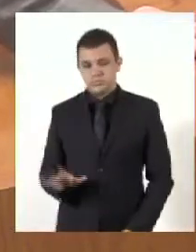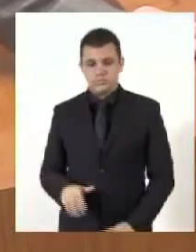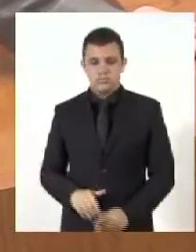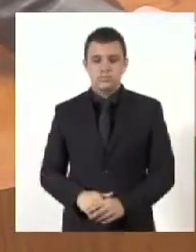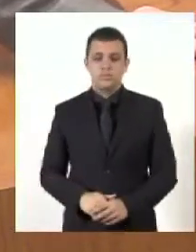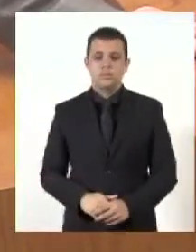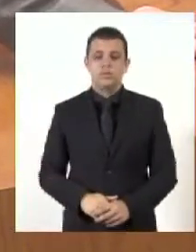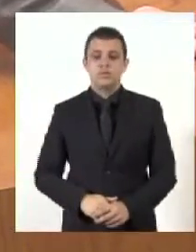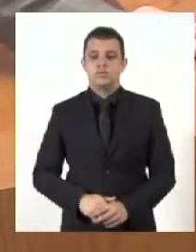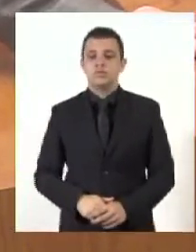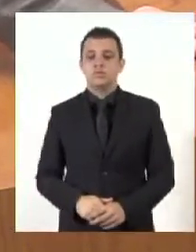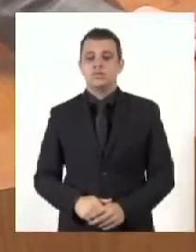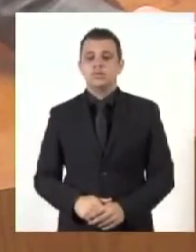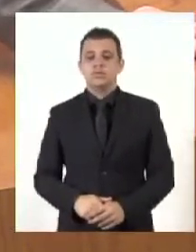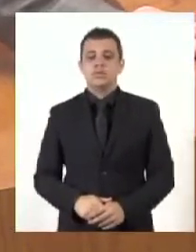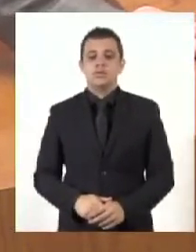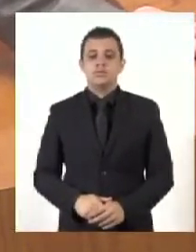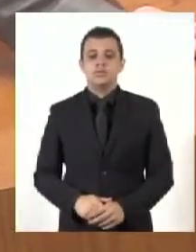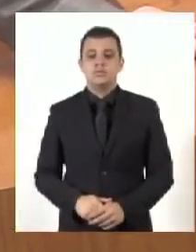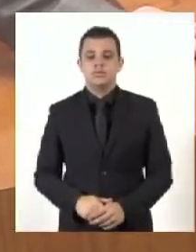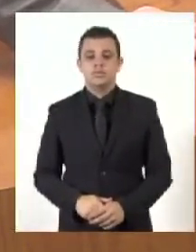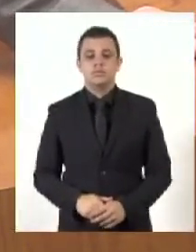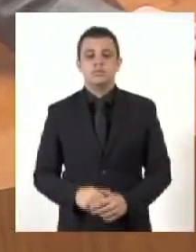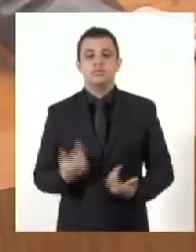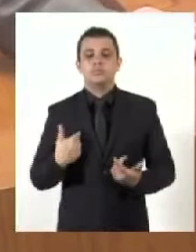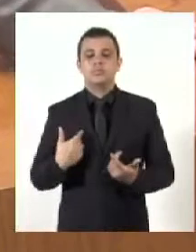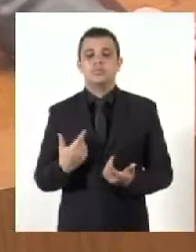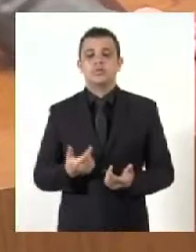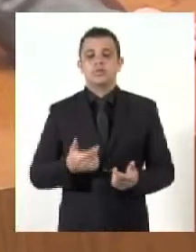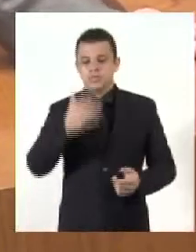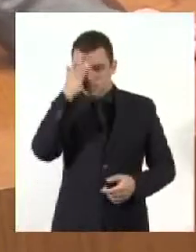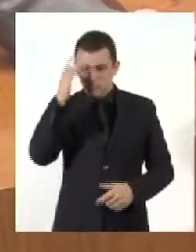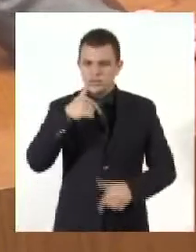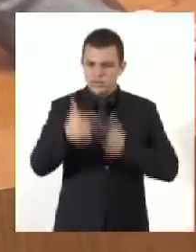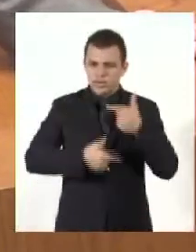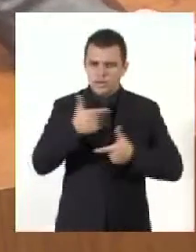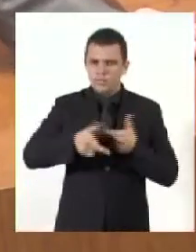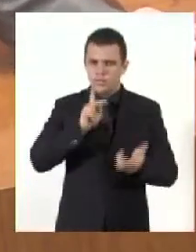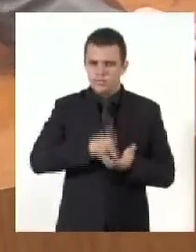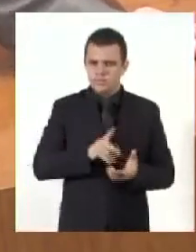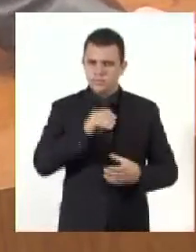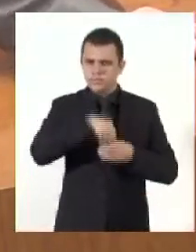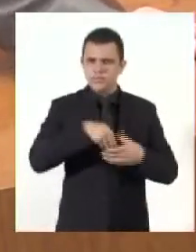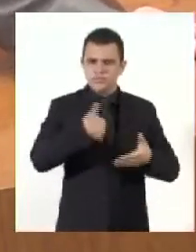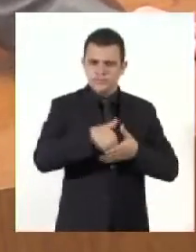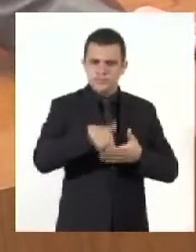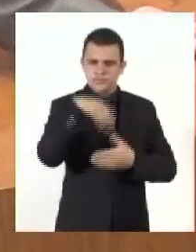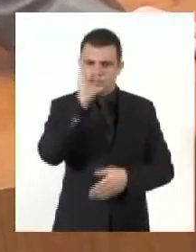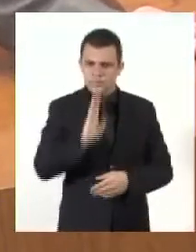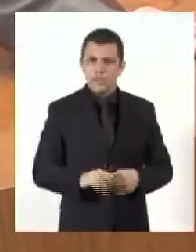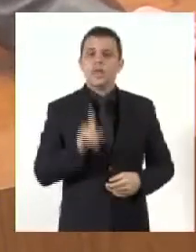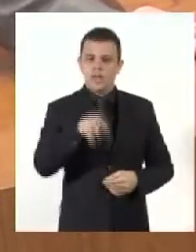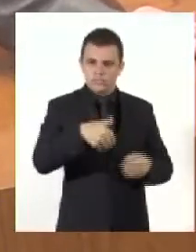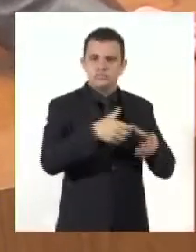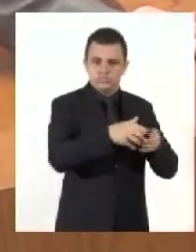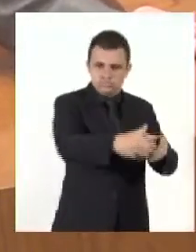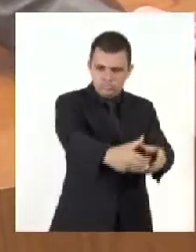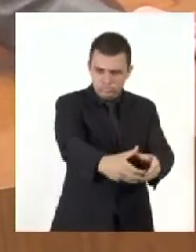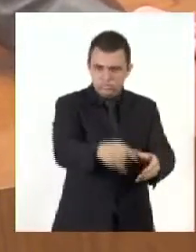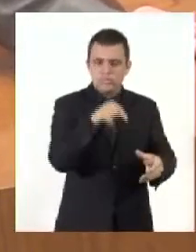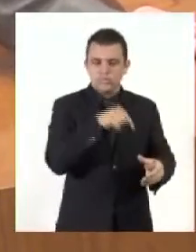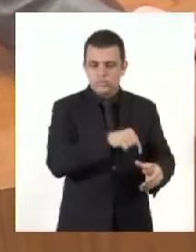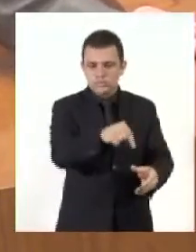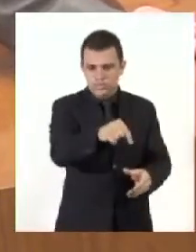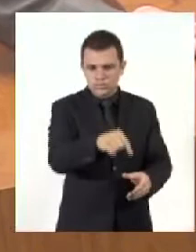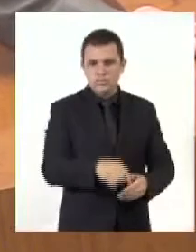federações. Os grandes agentes do futebol brasileiro, hoje e sempre,